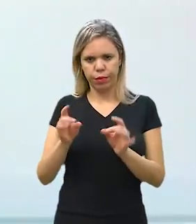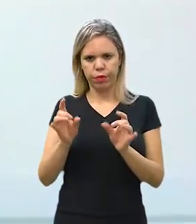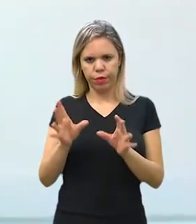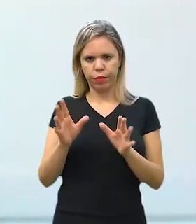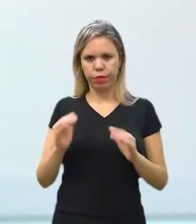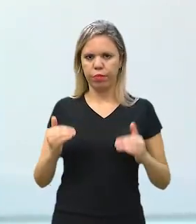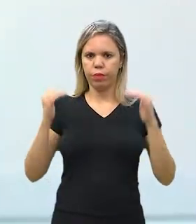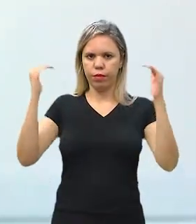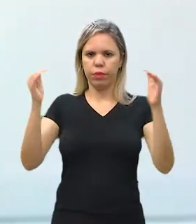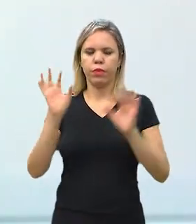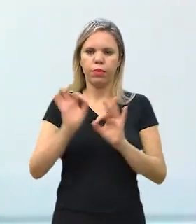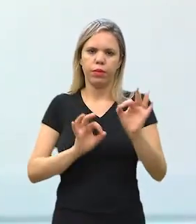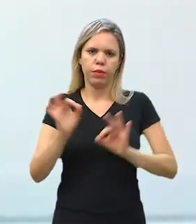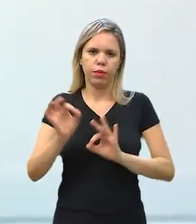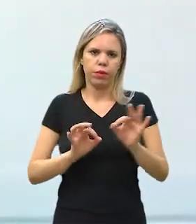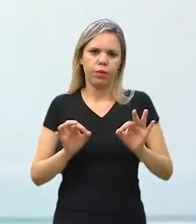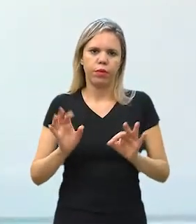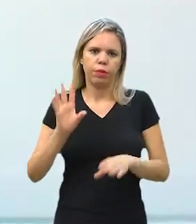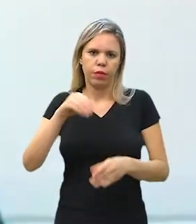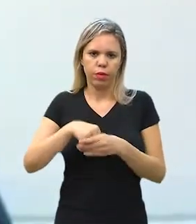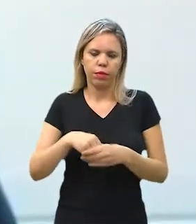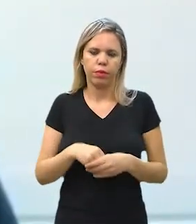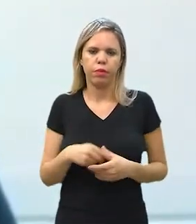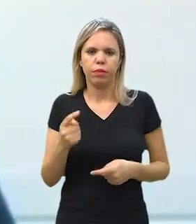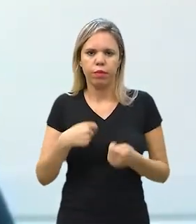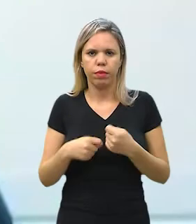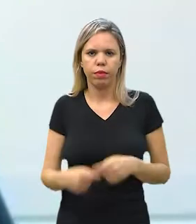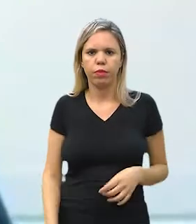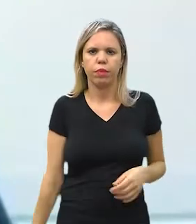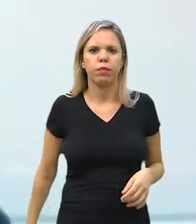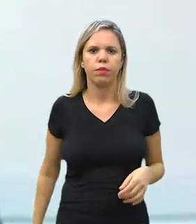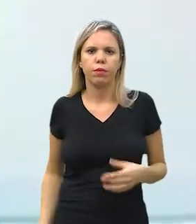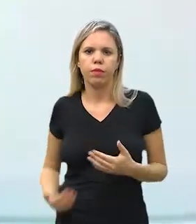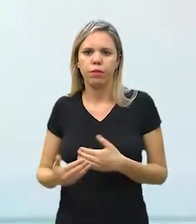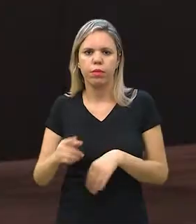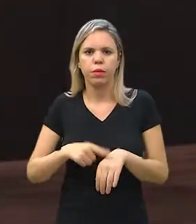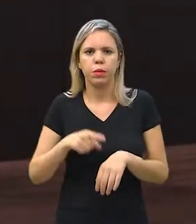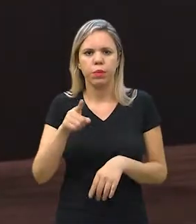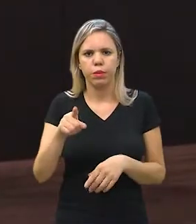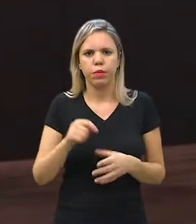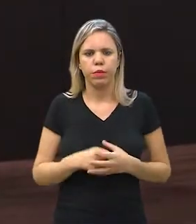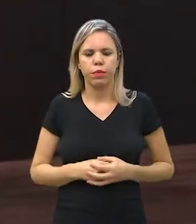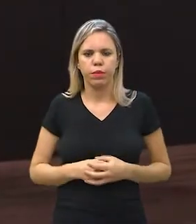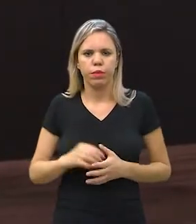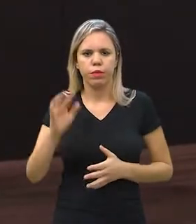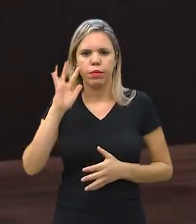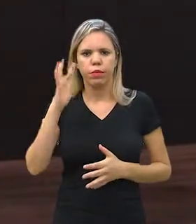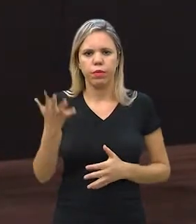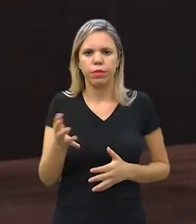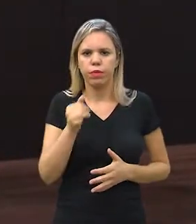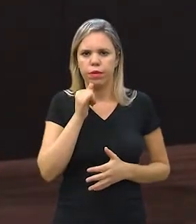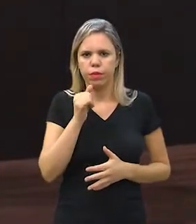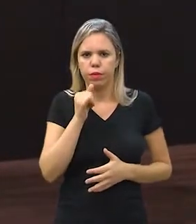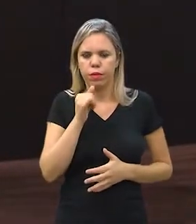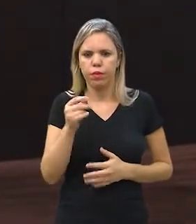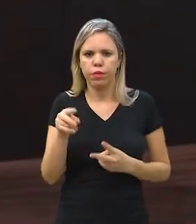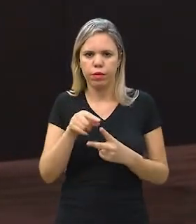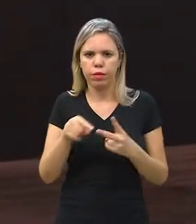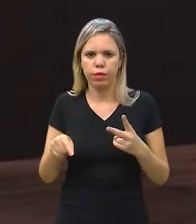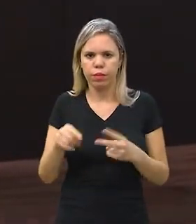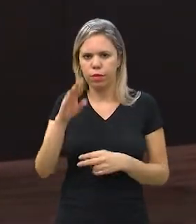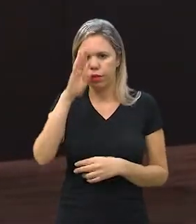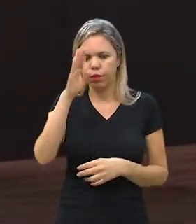resumindo, canal de venda aumentou e organização interna do seu negócio. A partir do momento que você